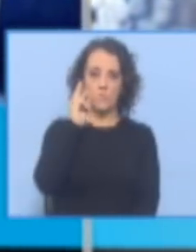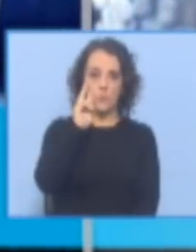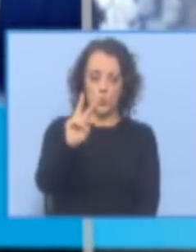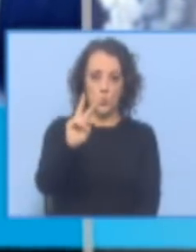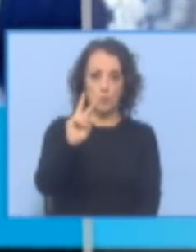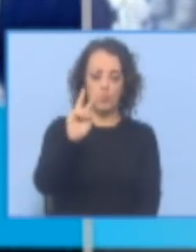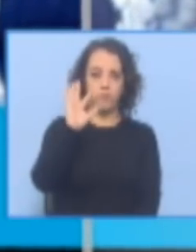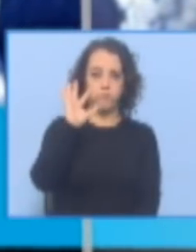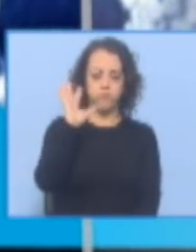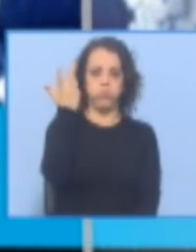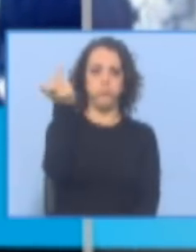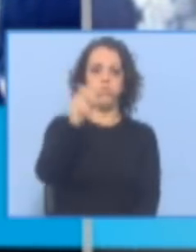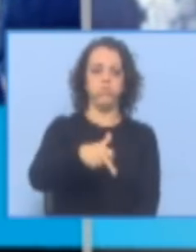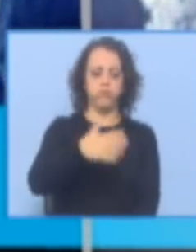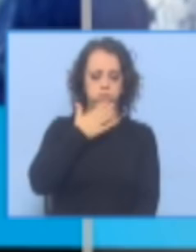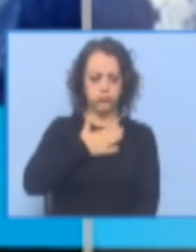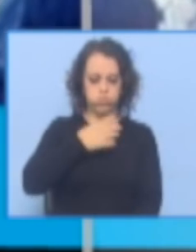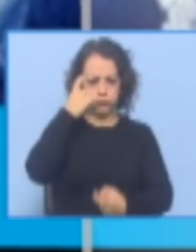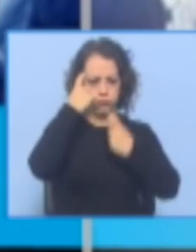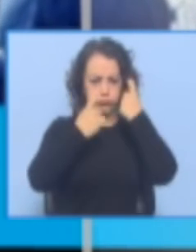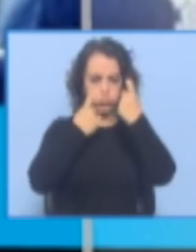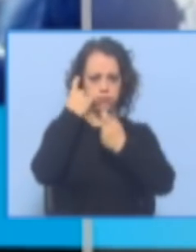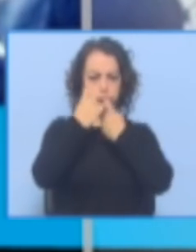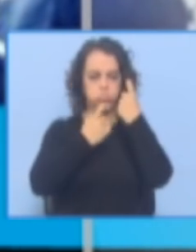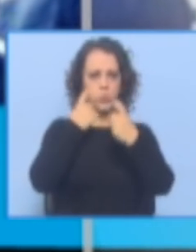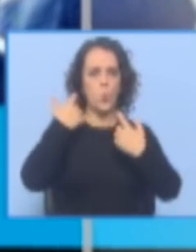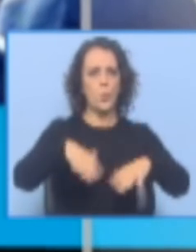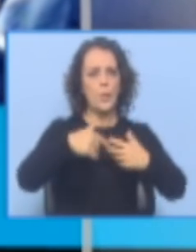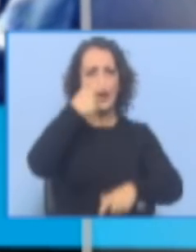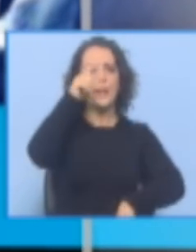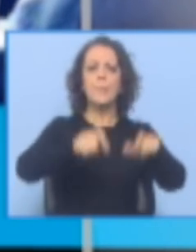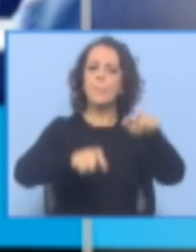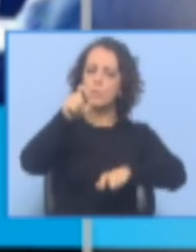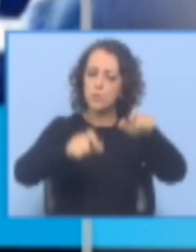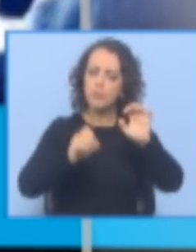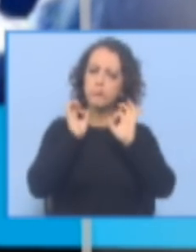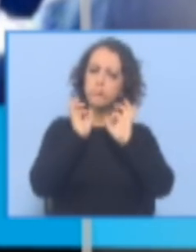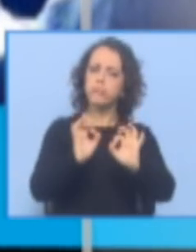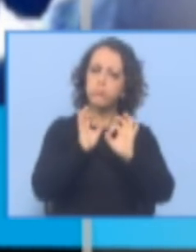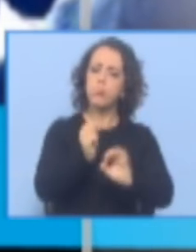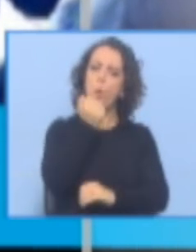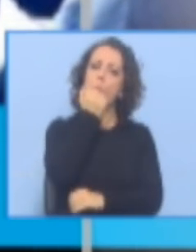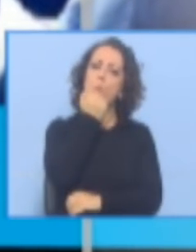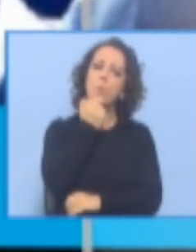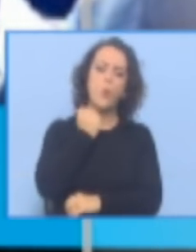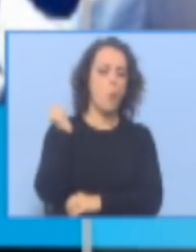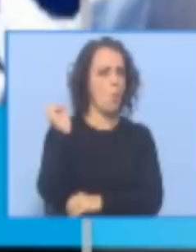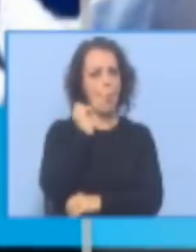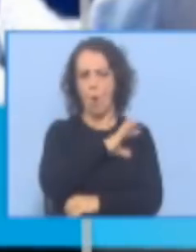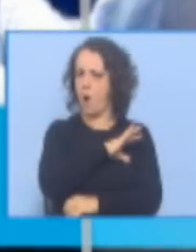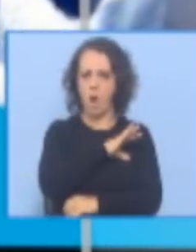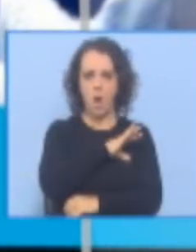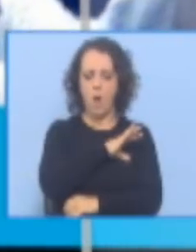acontecimento que me fez um bocadinho pensar como o descontentamento das pessoas está presente, que